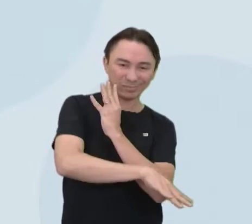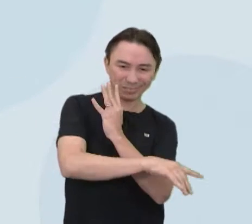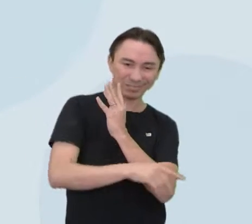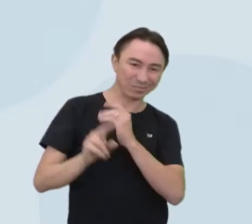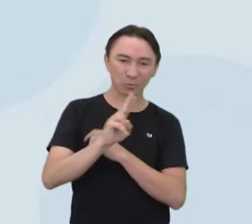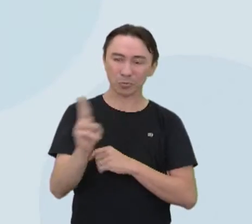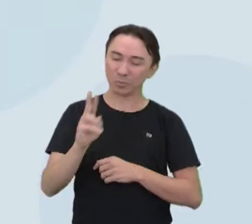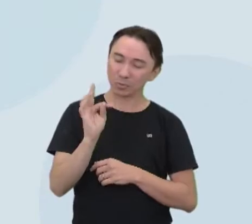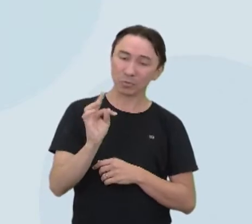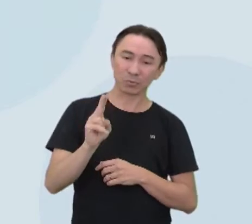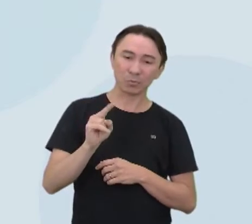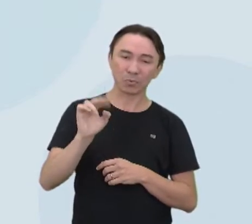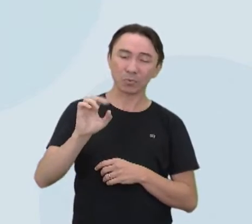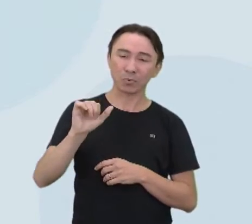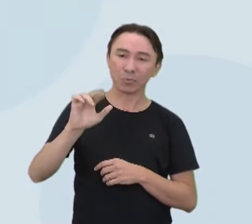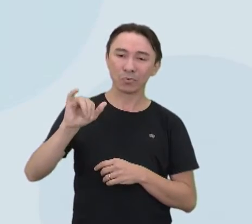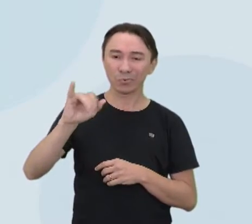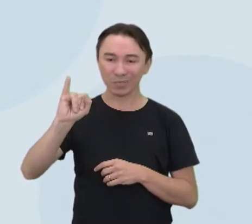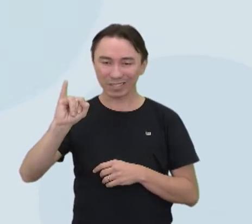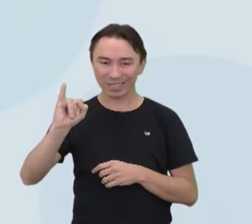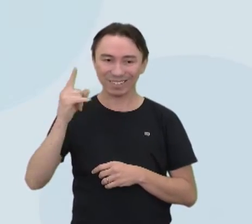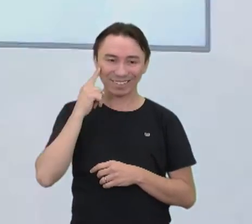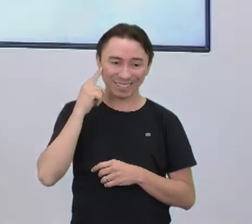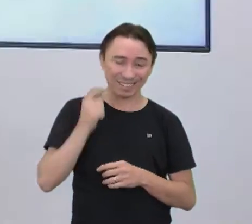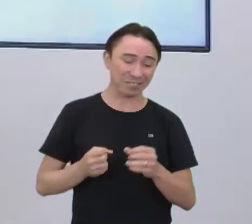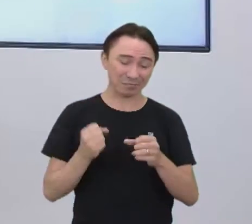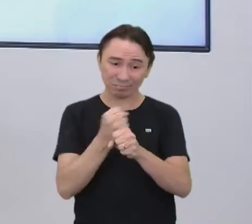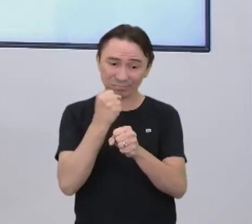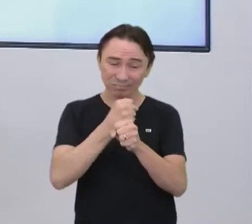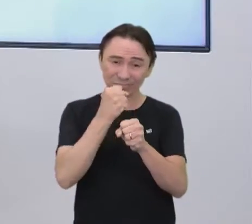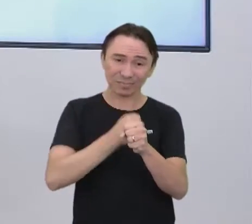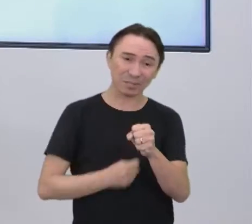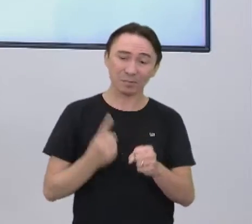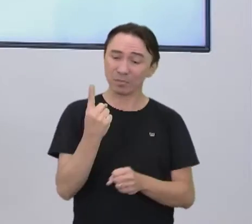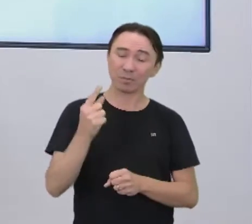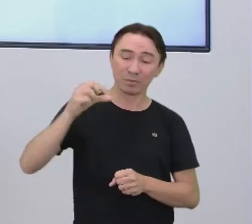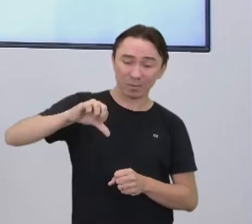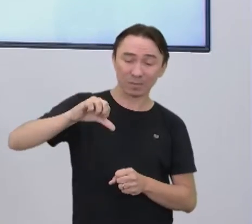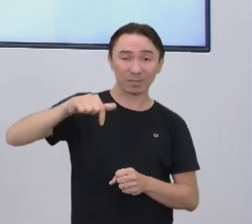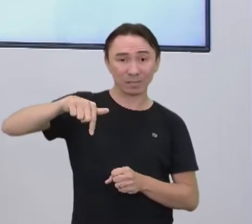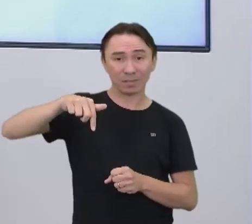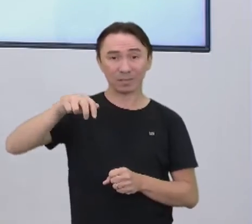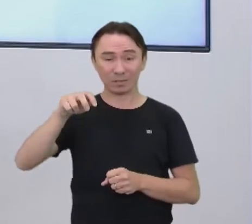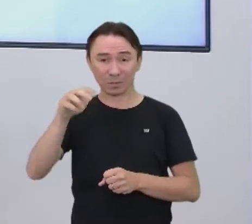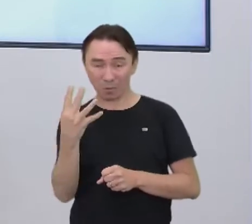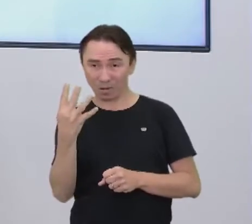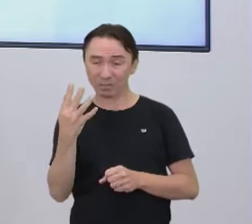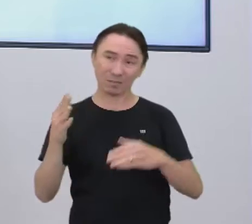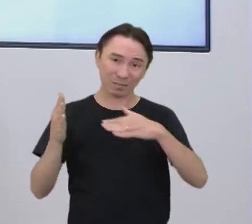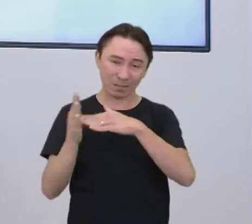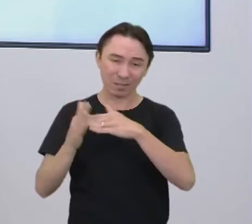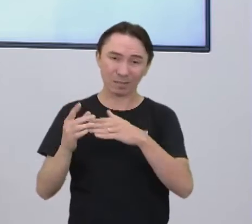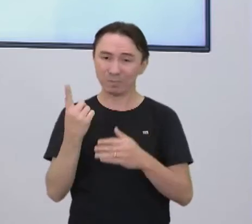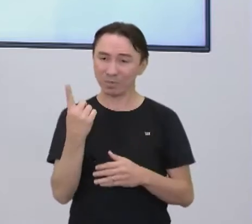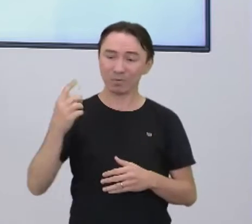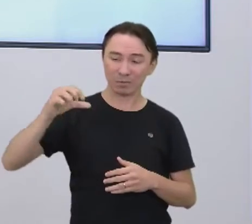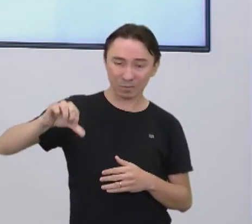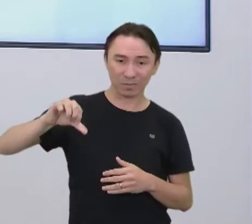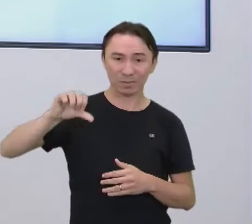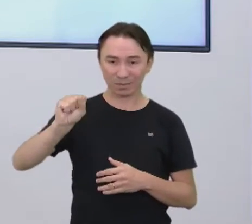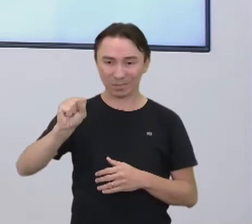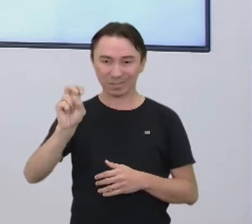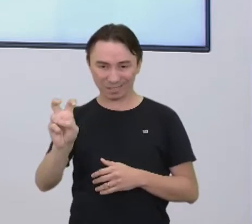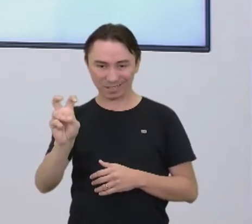e 85. Para dar até uma coisa mais recente, se bem que essa notícia é